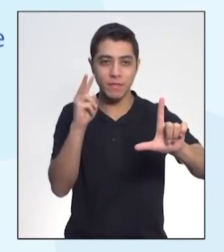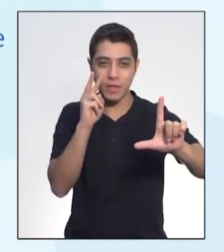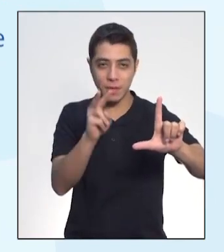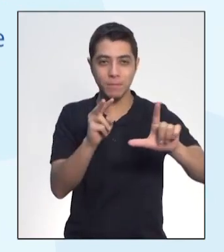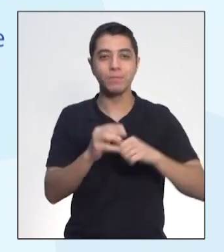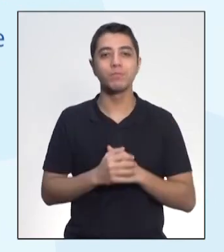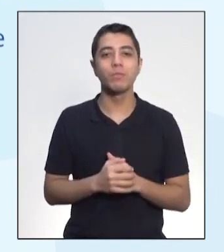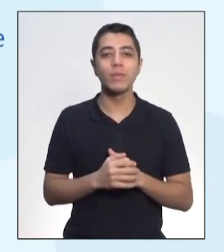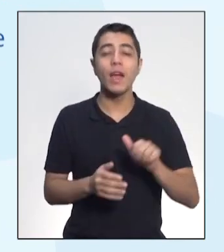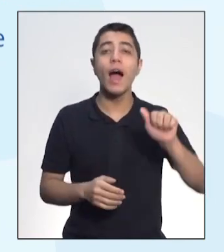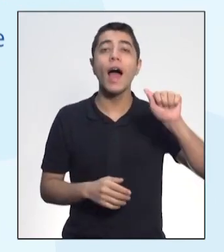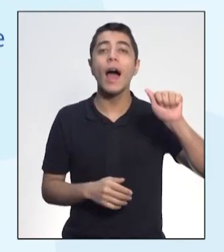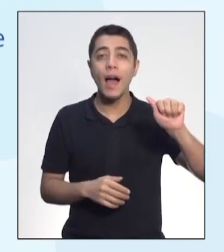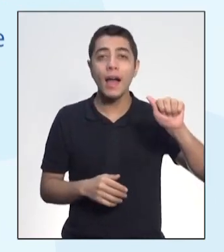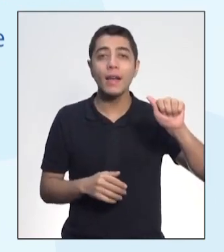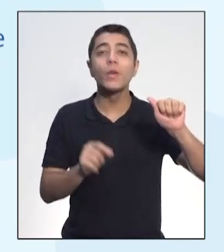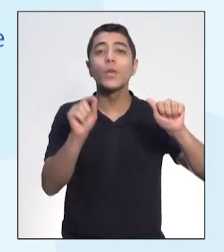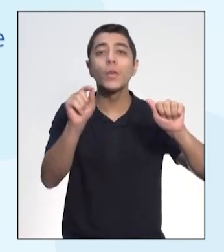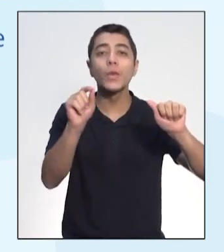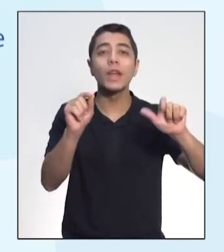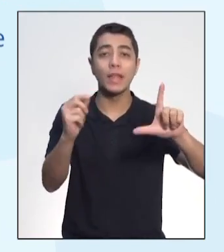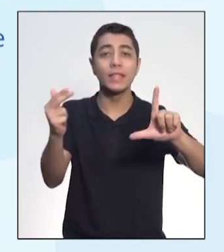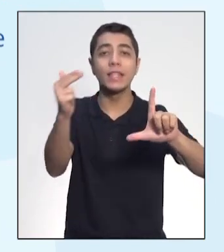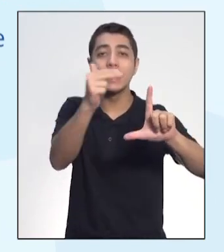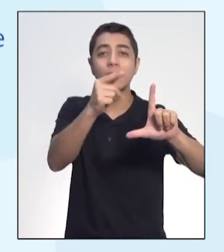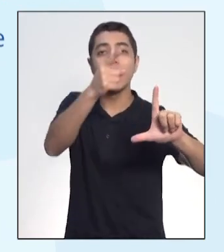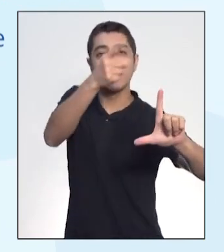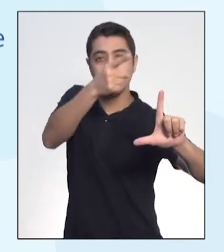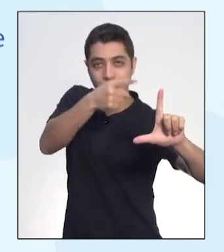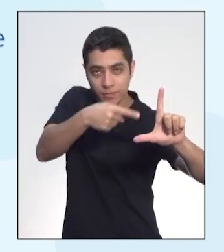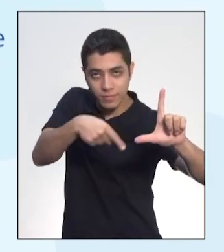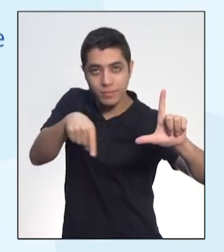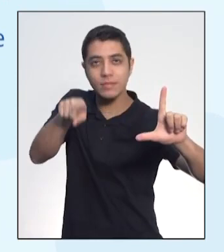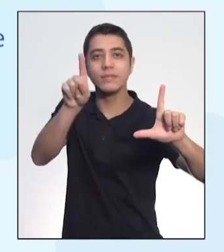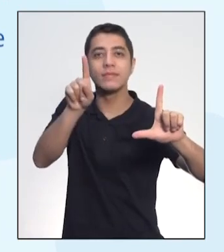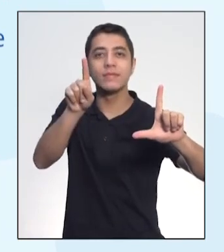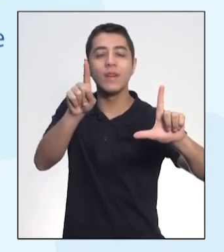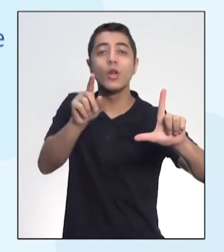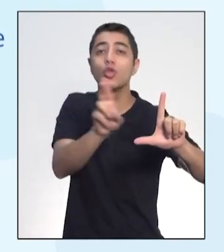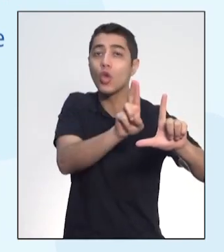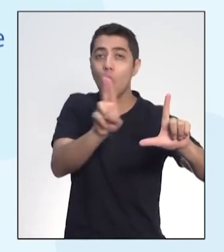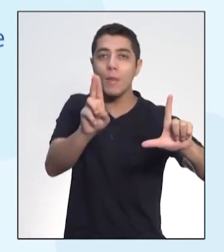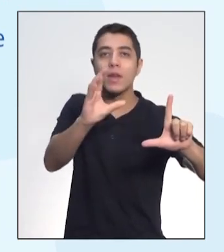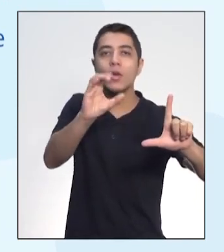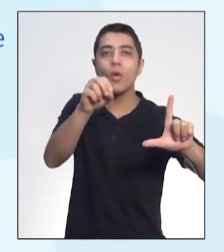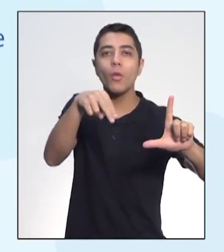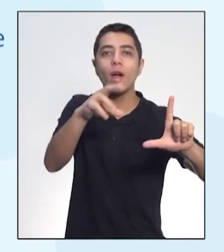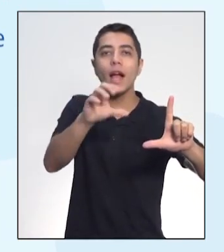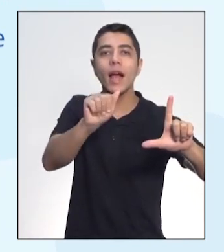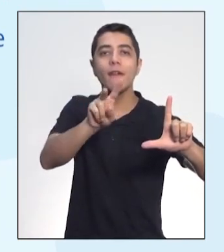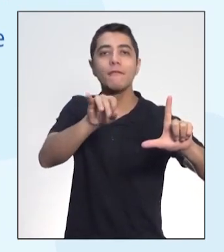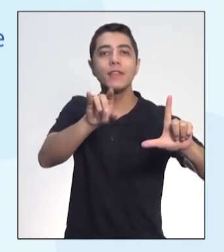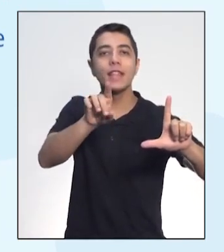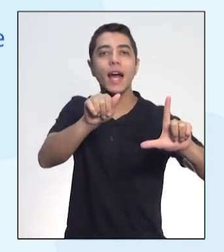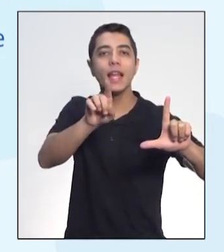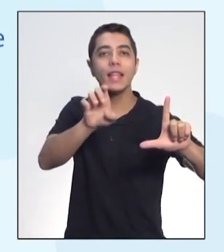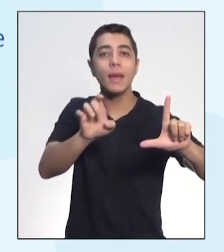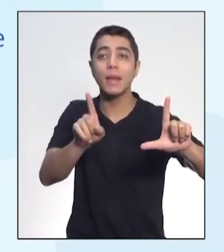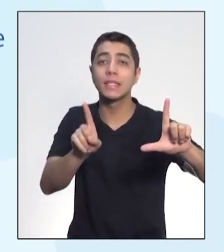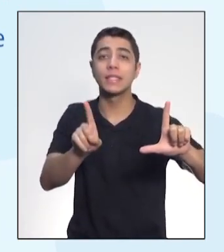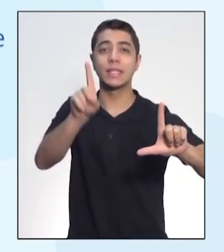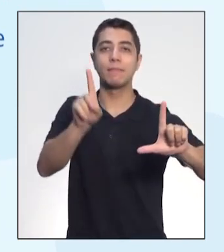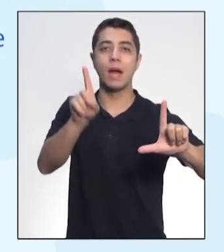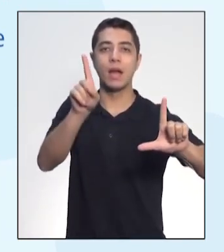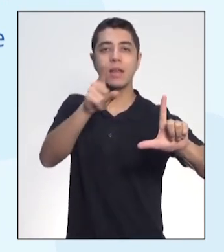ver que essa parábola está sorrindo. Então, a concavidade está voltada para cima. No item B, eu coloquei lá, cruzou o Y,